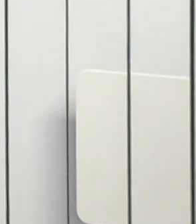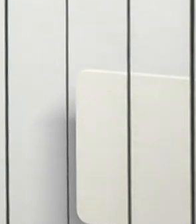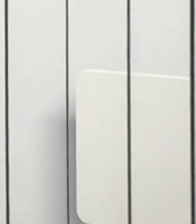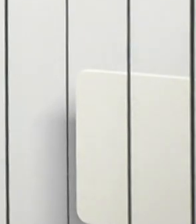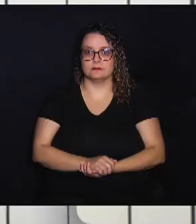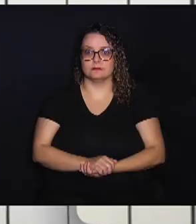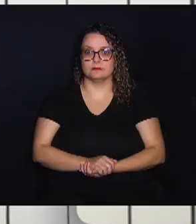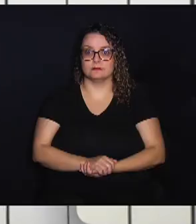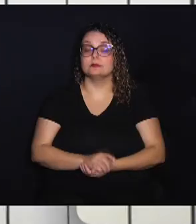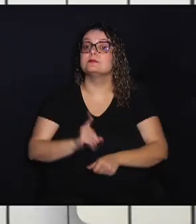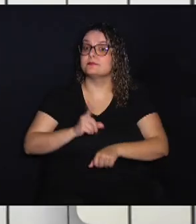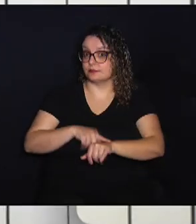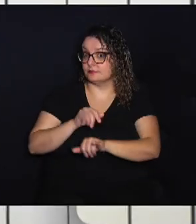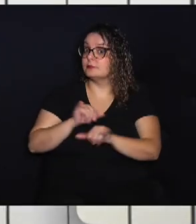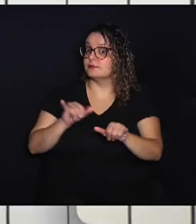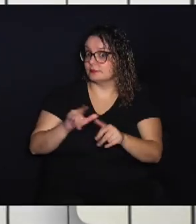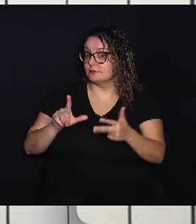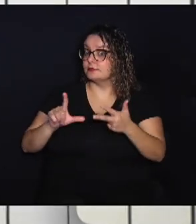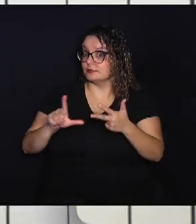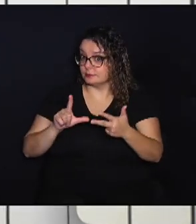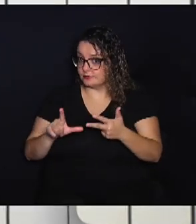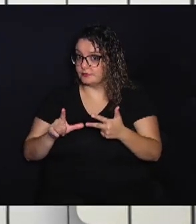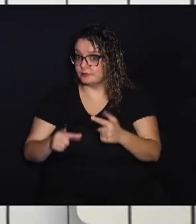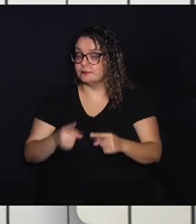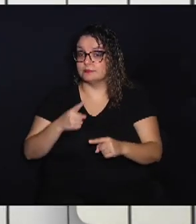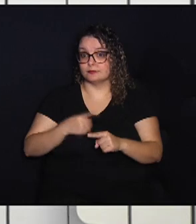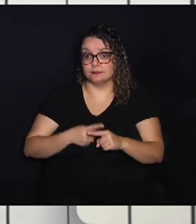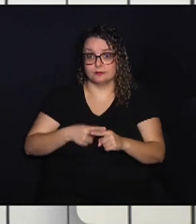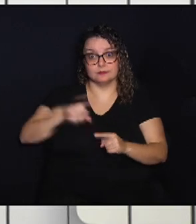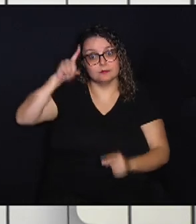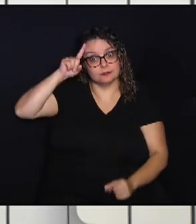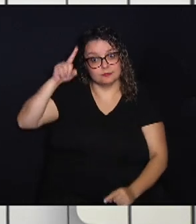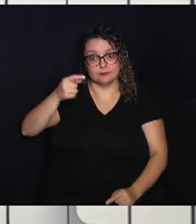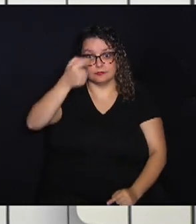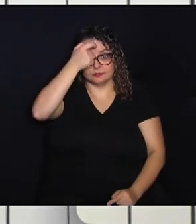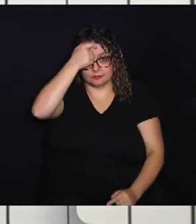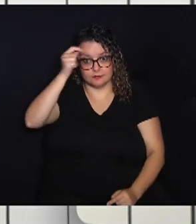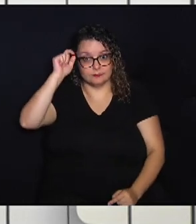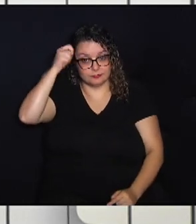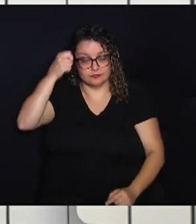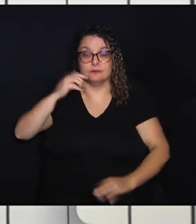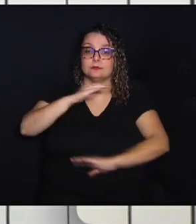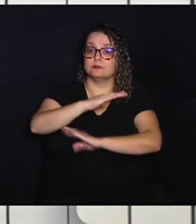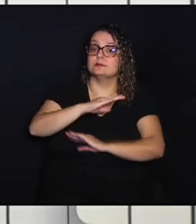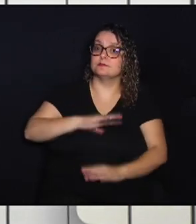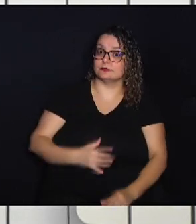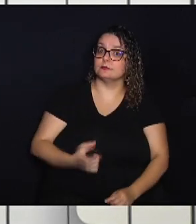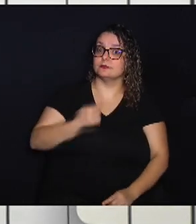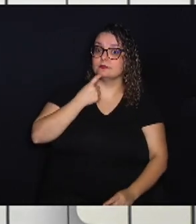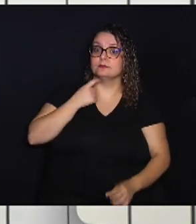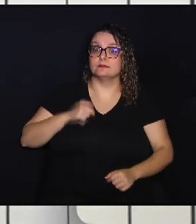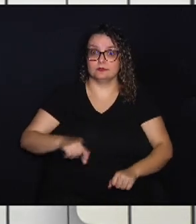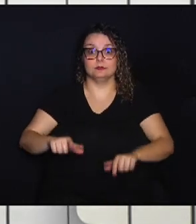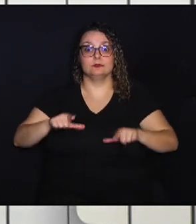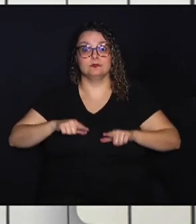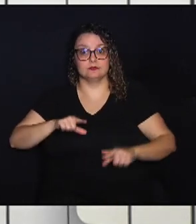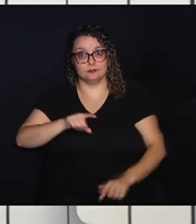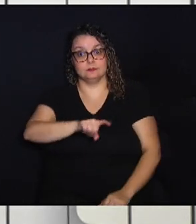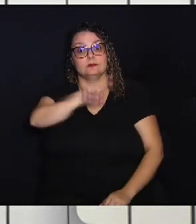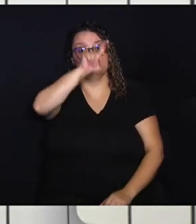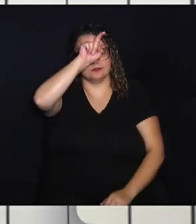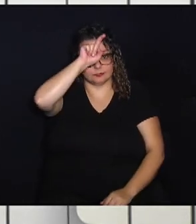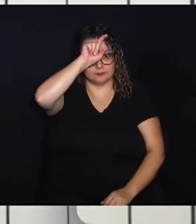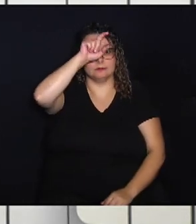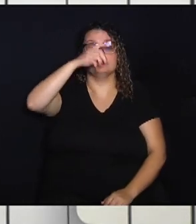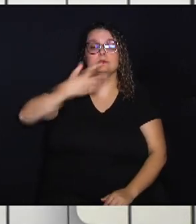Hora das notícias do Legislativo, porque no Dia da Consciência Negra, a Câmara Municipal entregou o diploma Zumbi dos